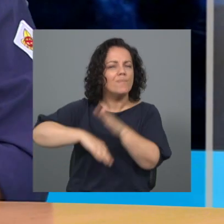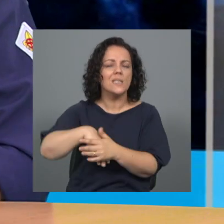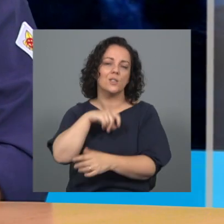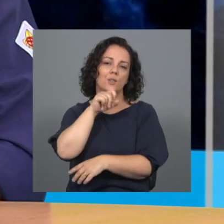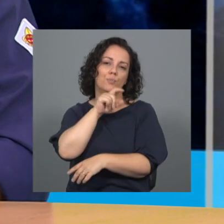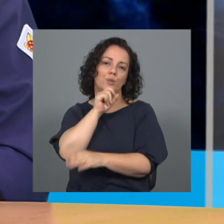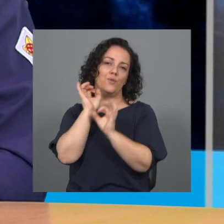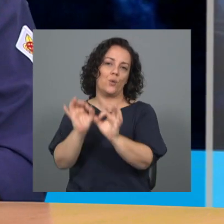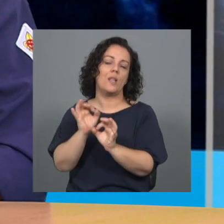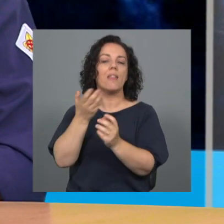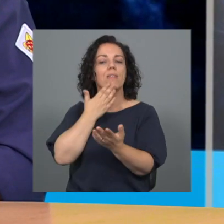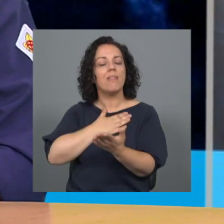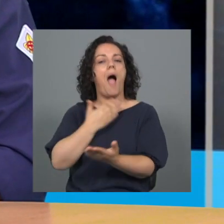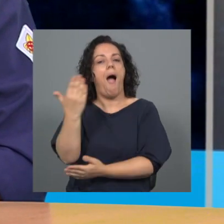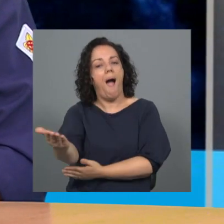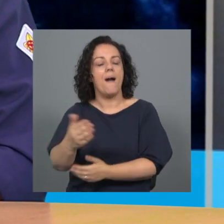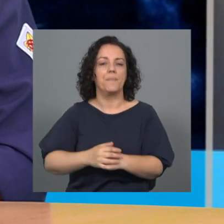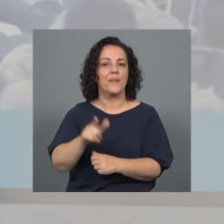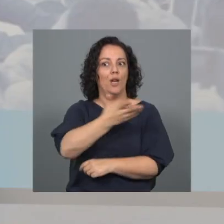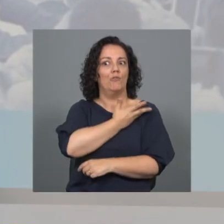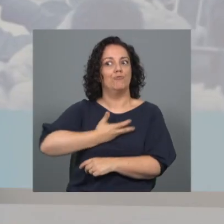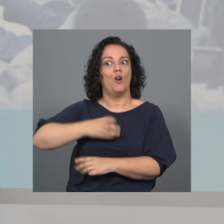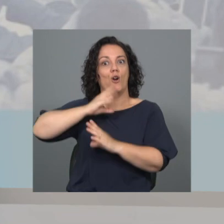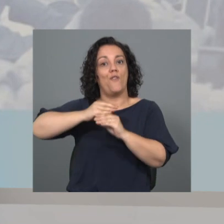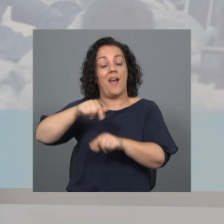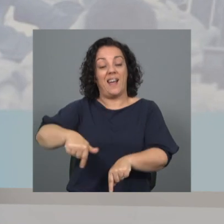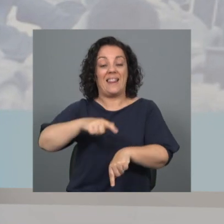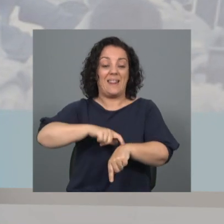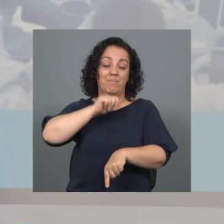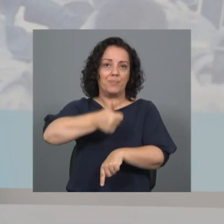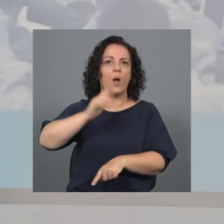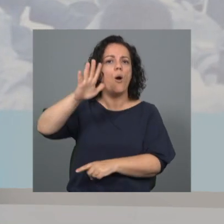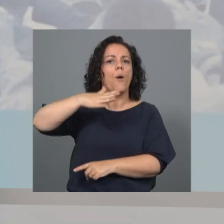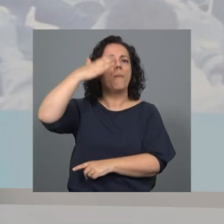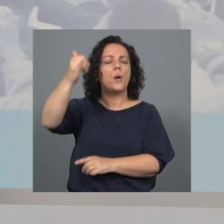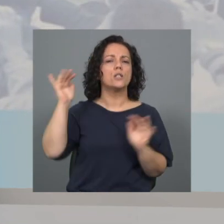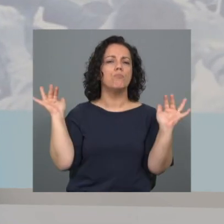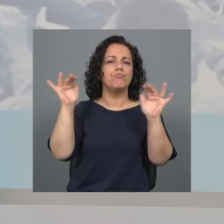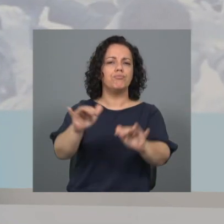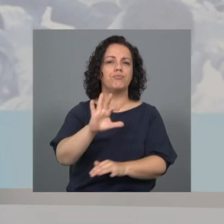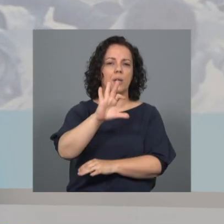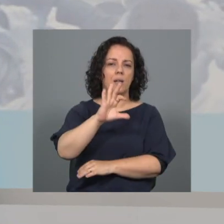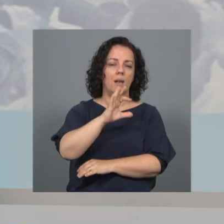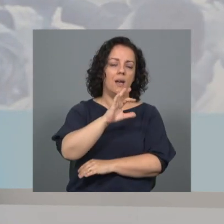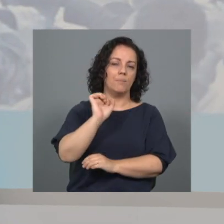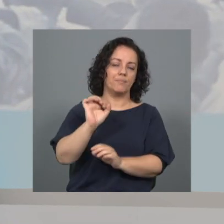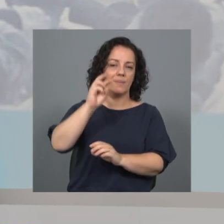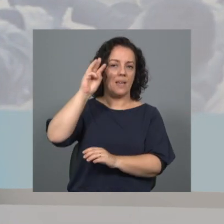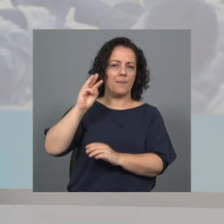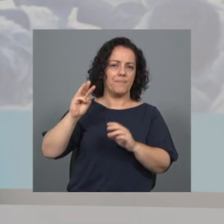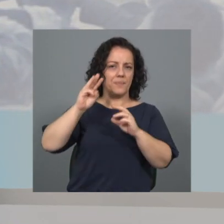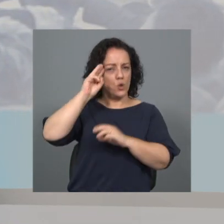utilizá-lo recorrentemente. E será para outra conversa, porque nessa já não temos tempo, mas o próximo Acanac em 2022, não é? Exatamente. O acampamento